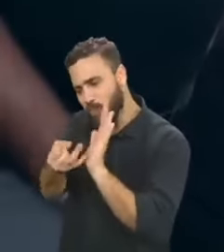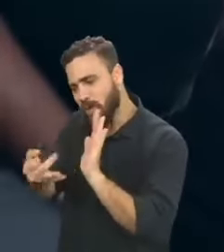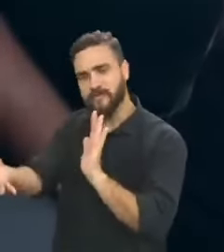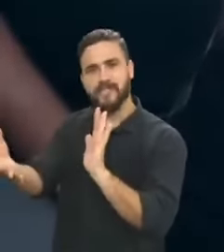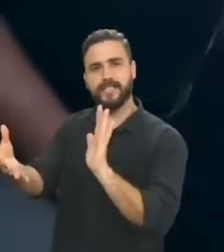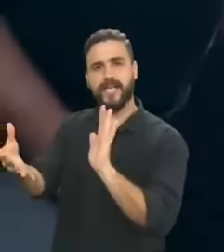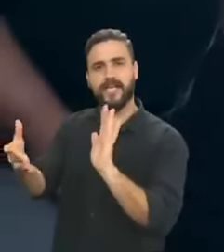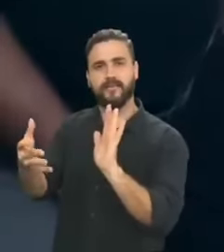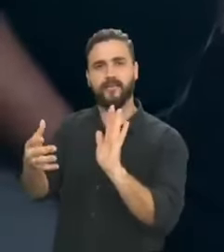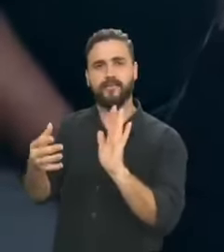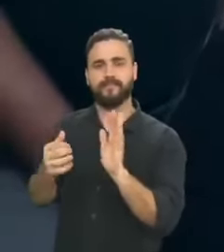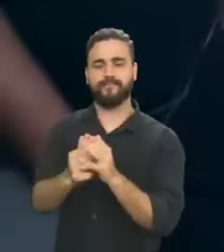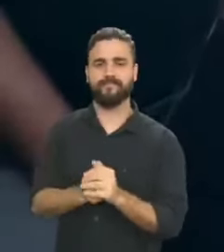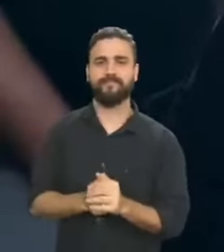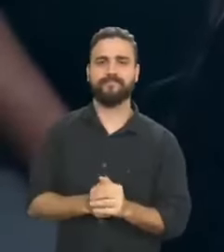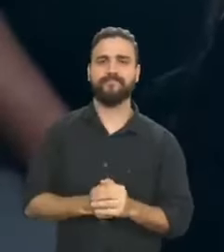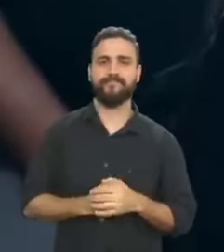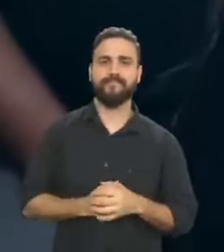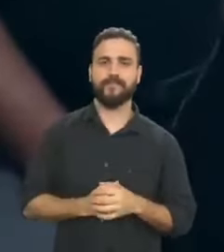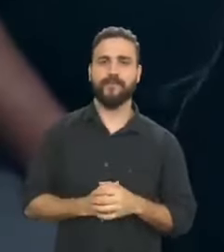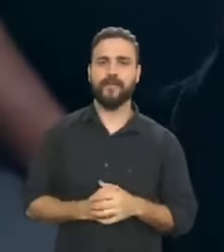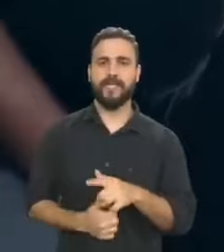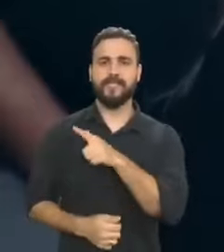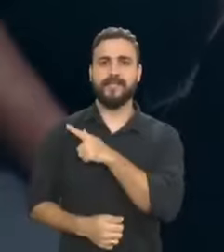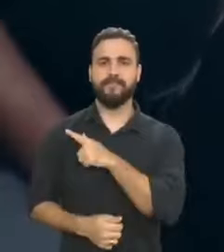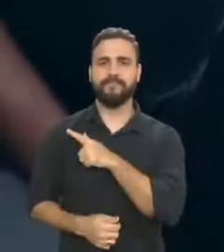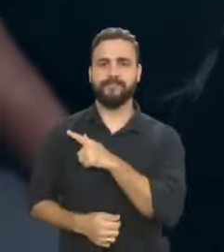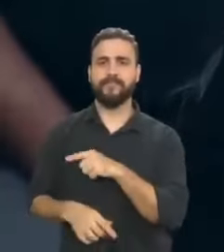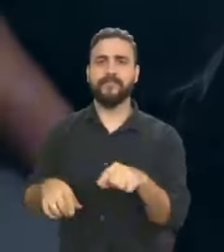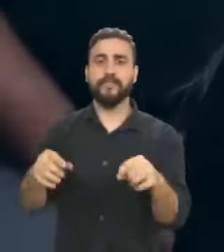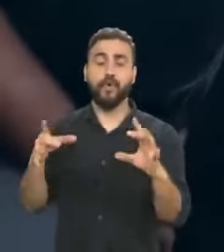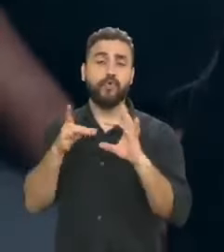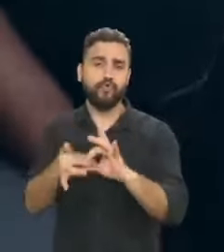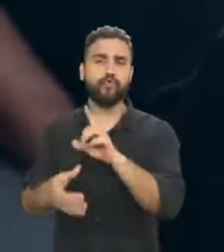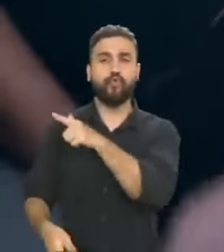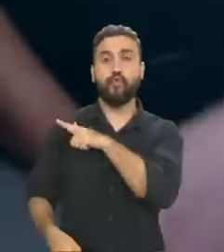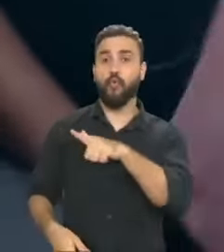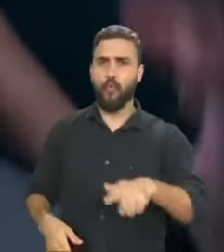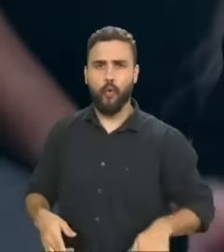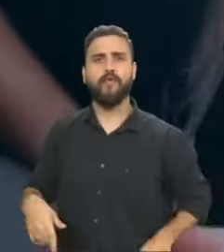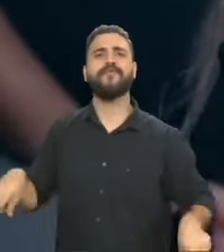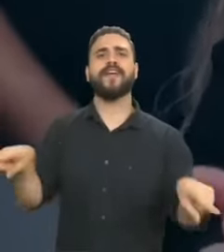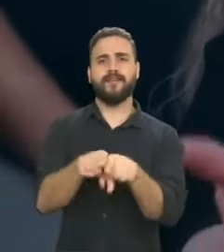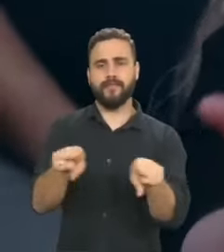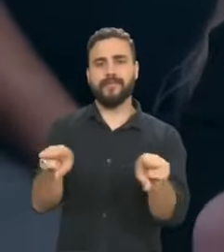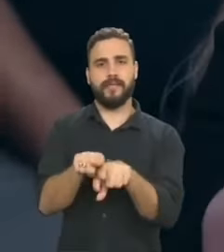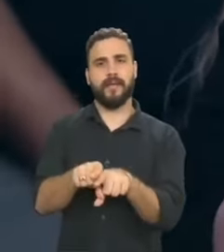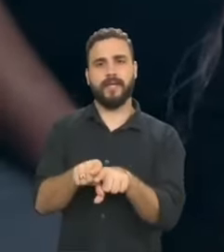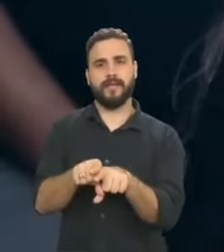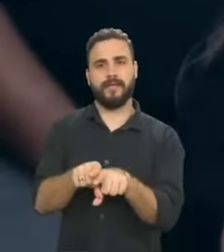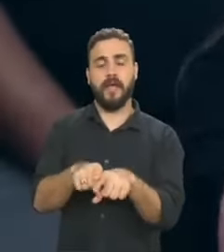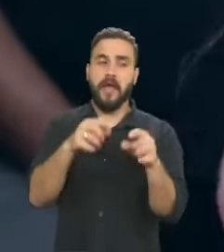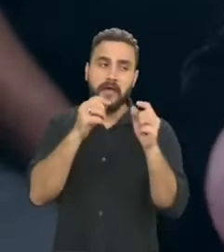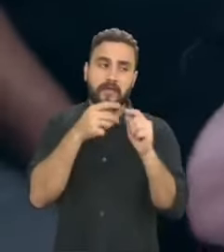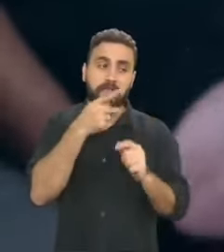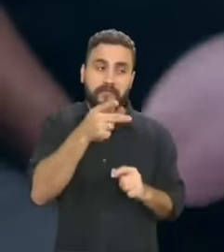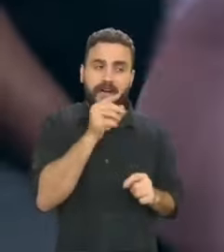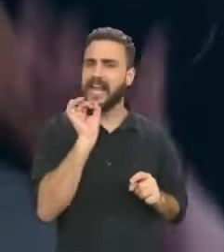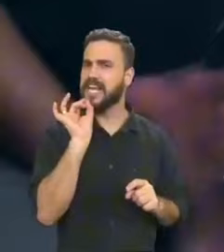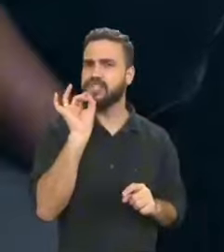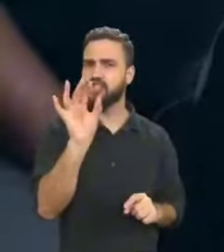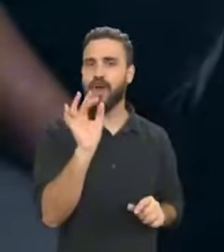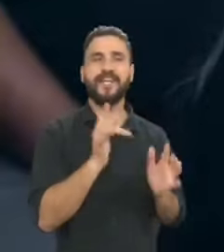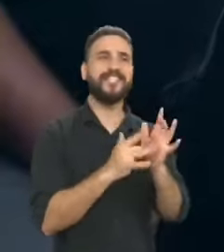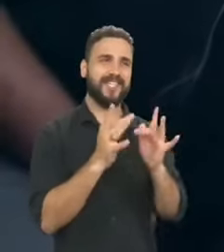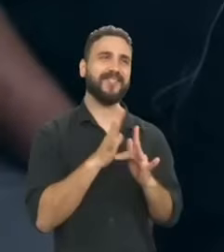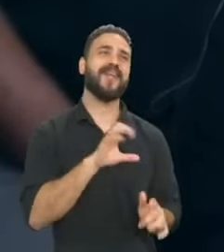diferença é que a gente está ali ajudando, levando Jesus, não falando só Deus te ama, né, como o Tiago fala, não falando eu te